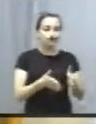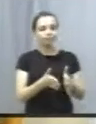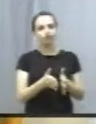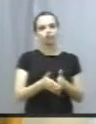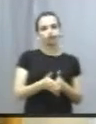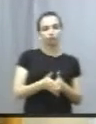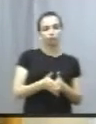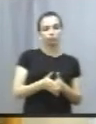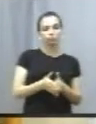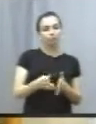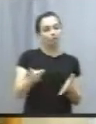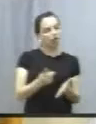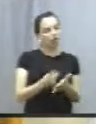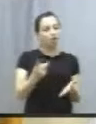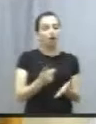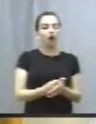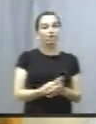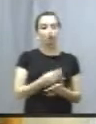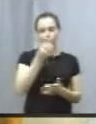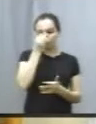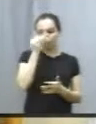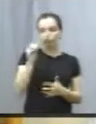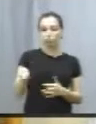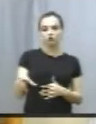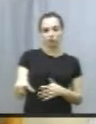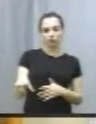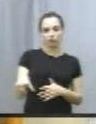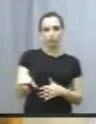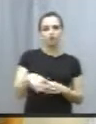enganam. Tá? Então,